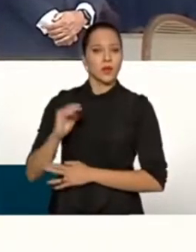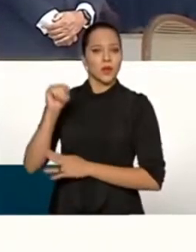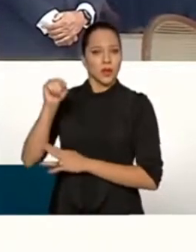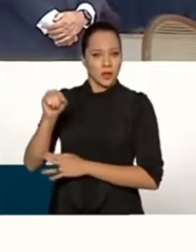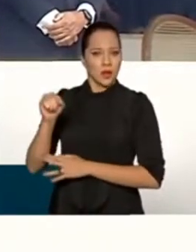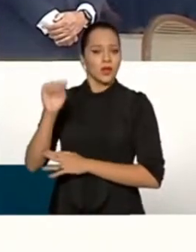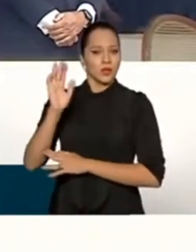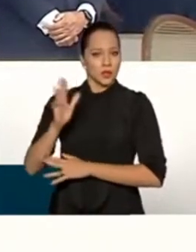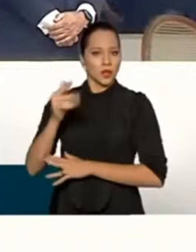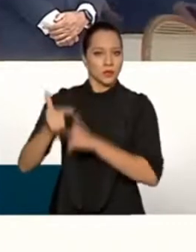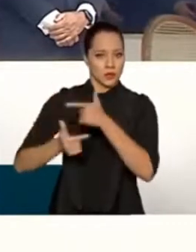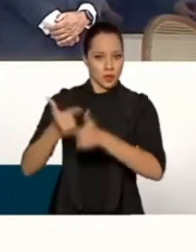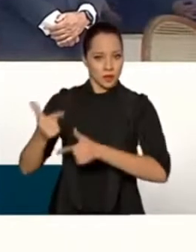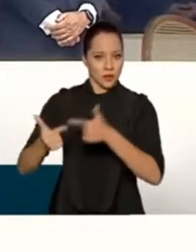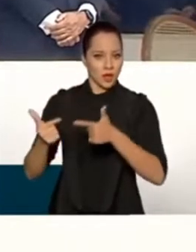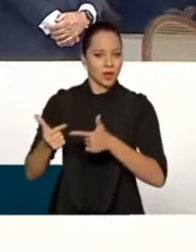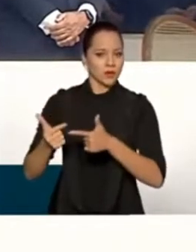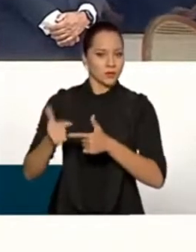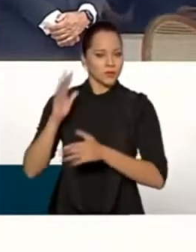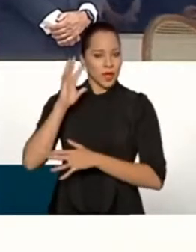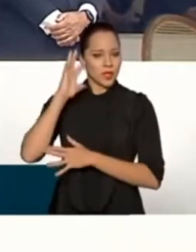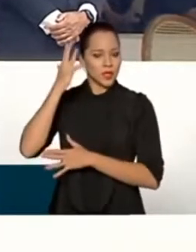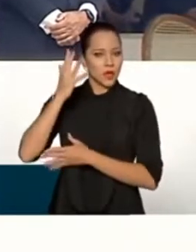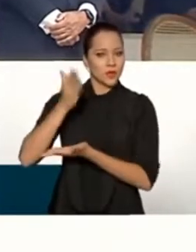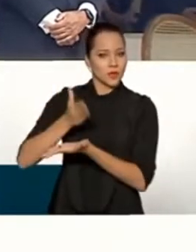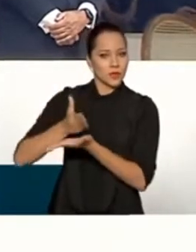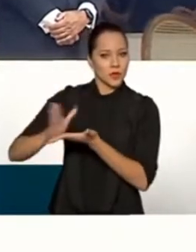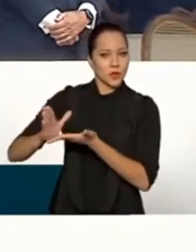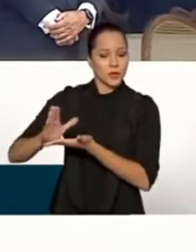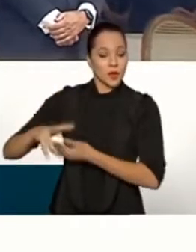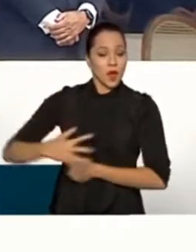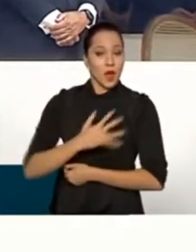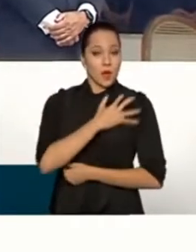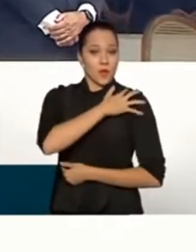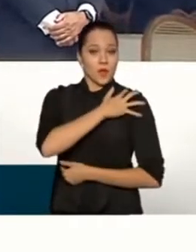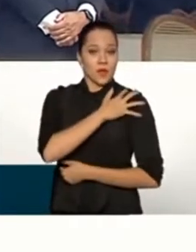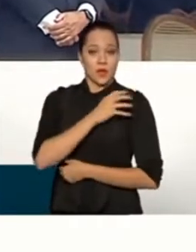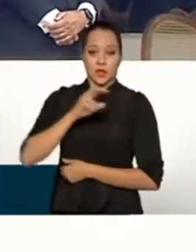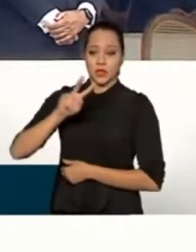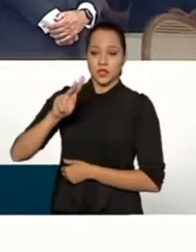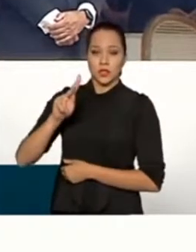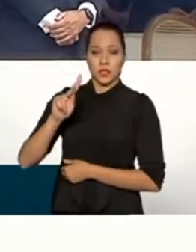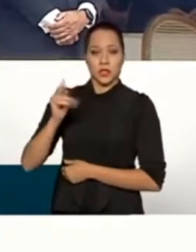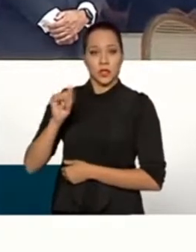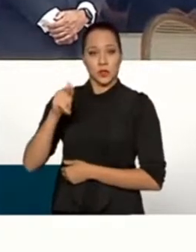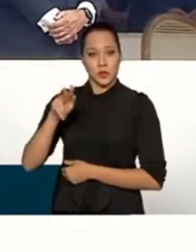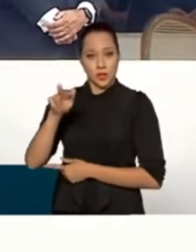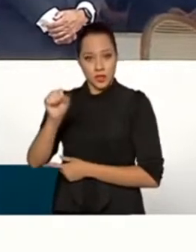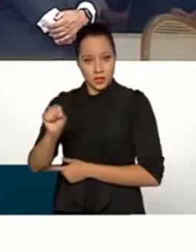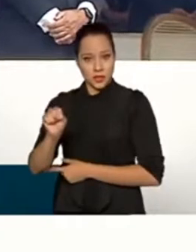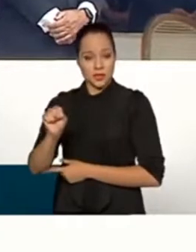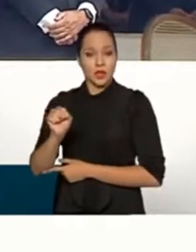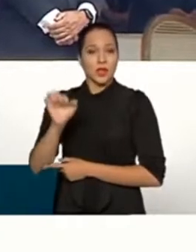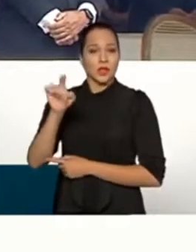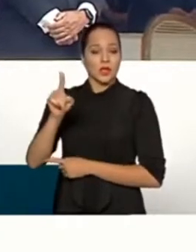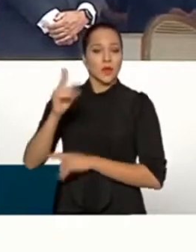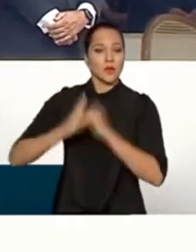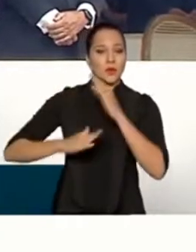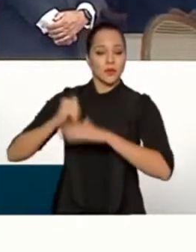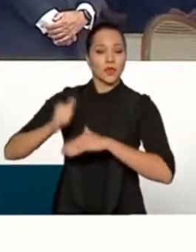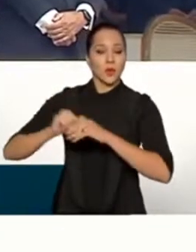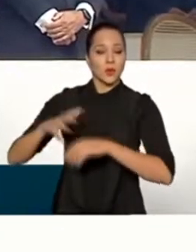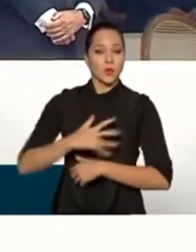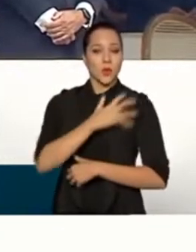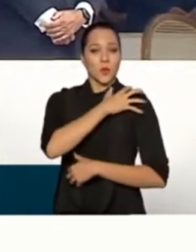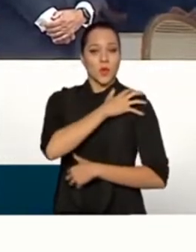suas atribuições, resolve exonerar o Almirante de Esquadra Ilques Barbosa Júnior do cargo de Comandante